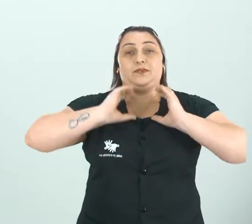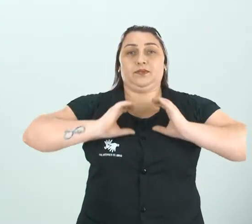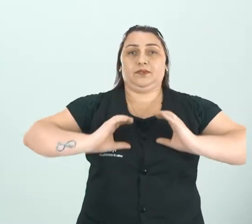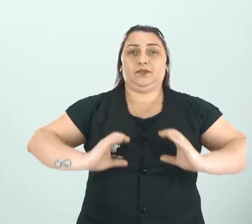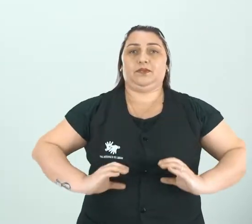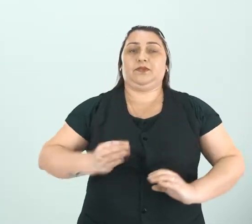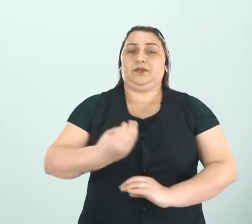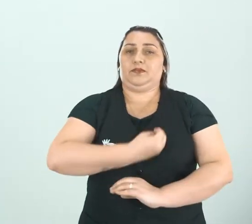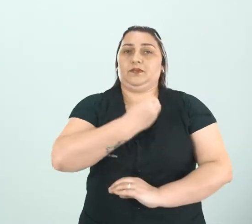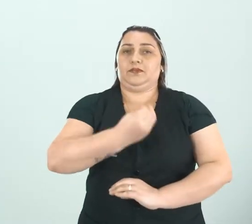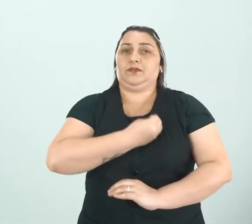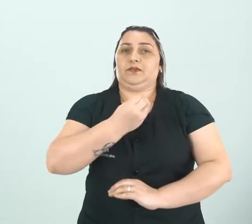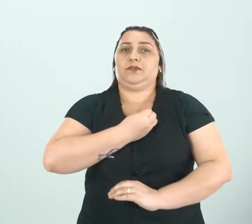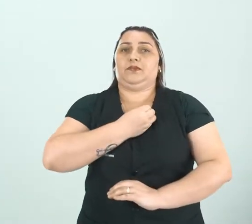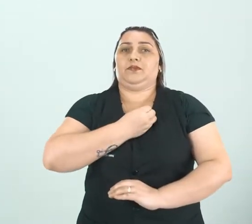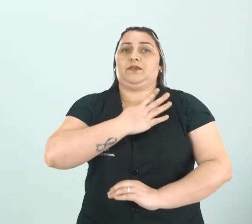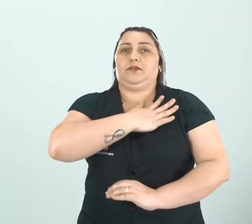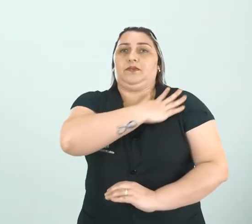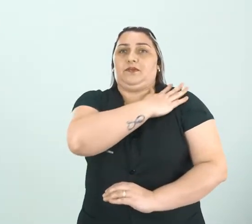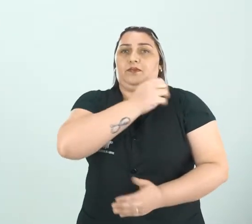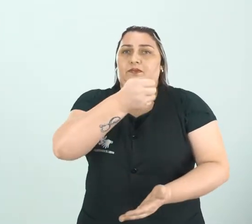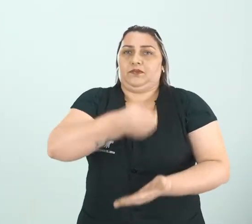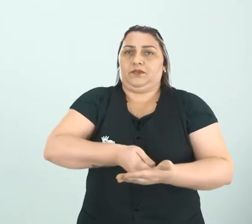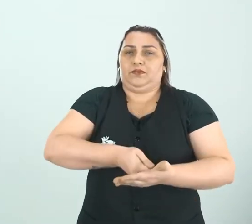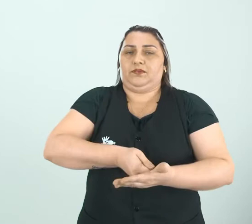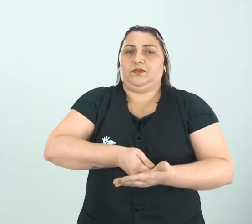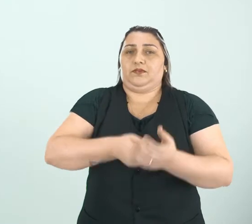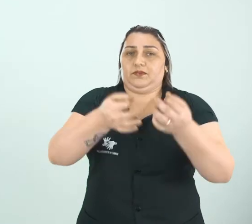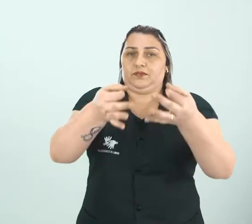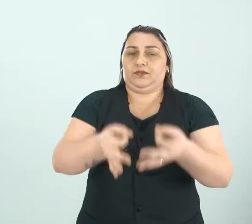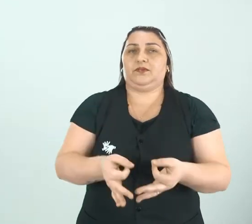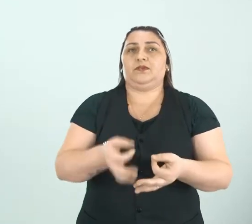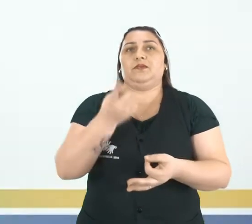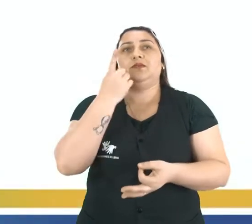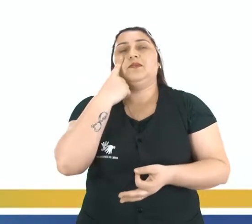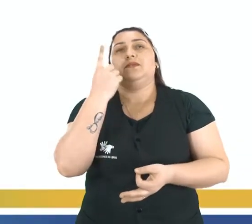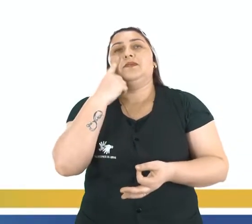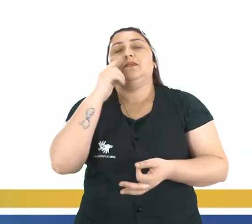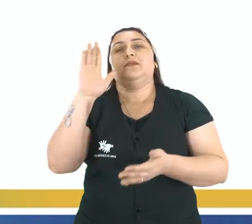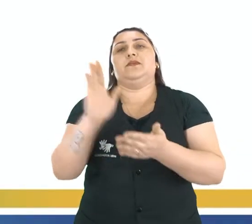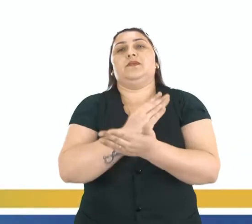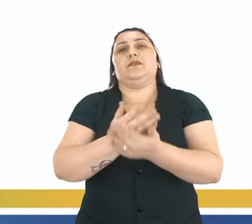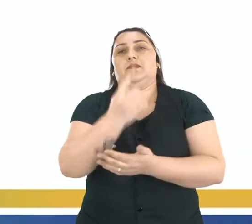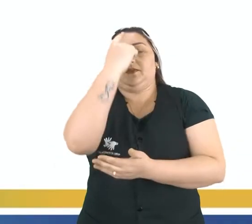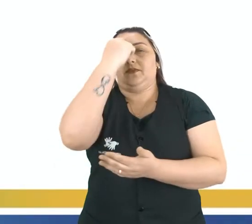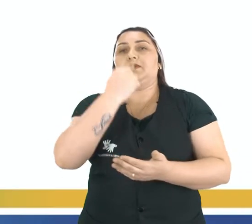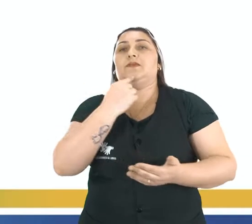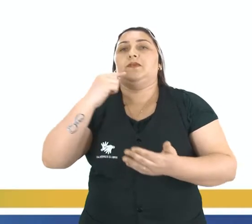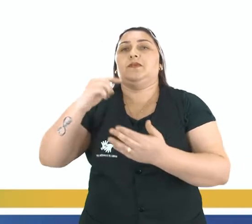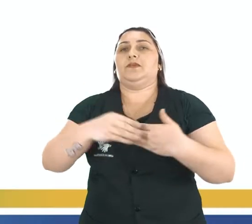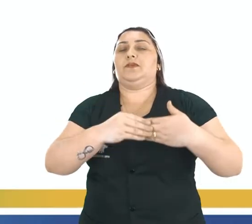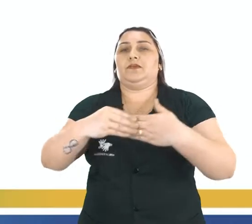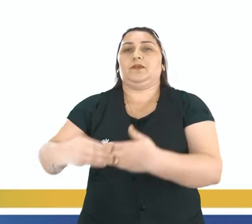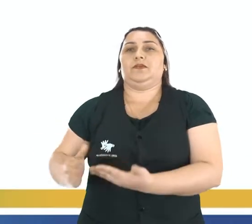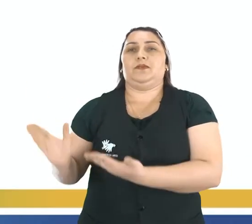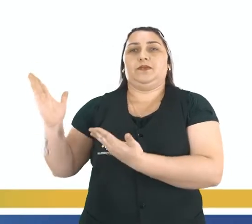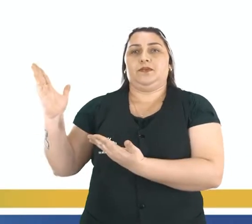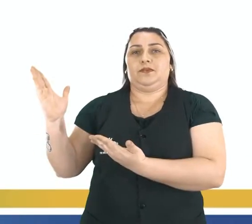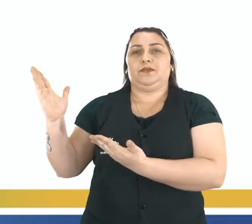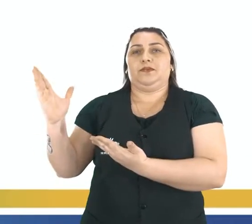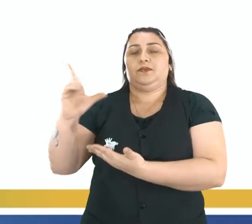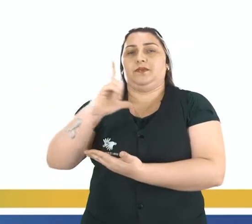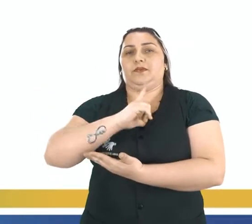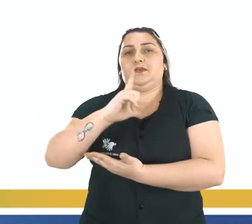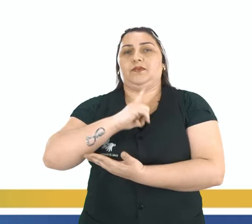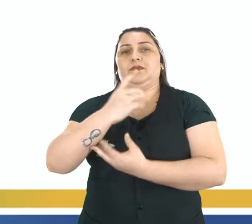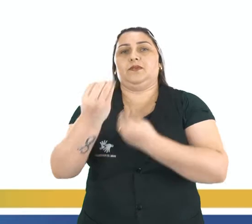vão viver em um regime totalmente autoritário, certo? Observem aí algumas imagens que eu trouxe para vocês terem um pouco da